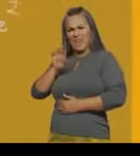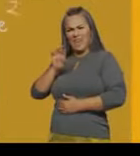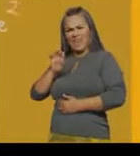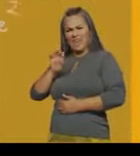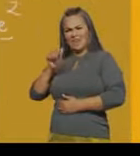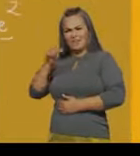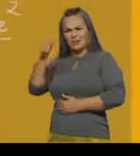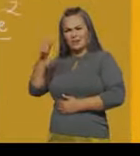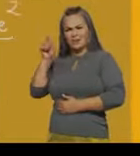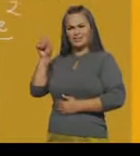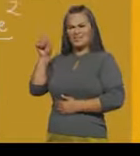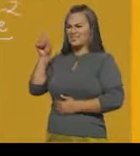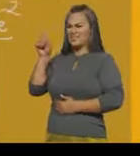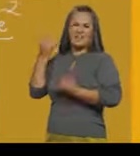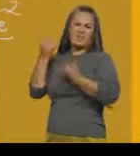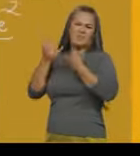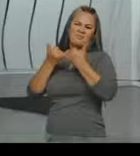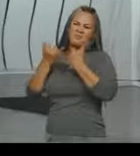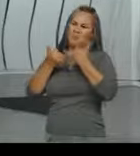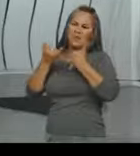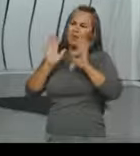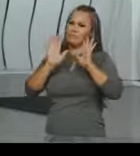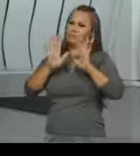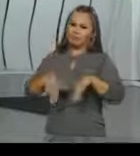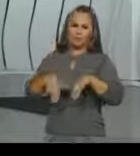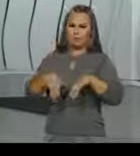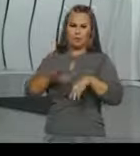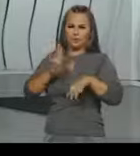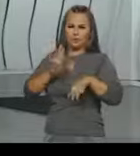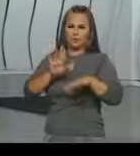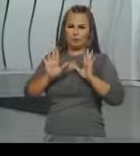2. Só brincadeira, tá, pessoal?